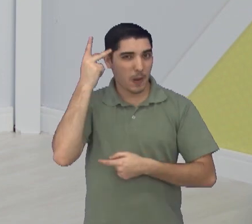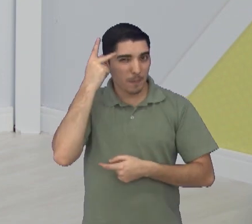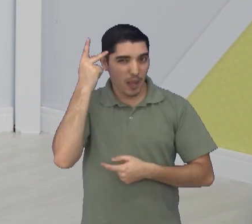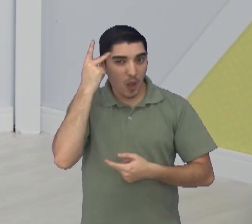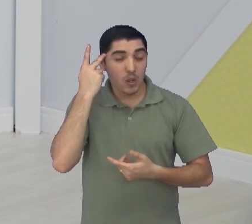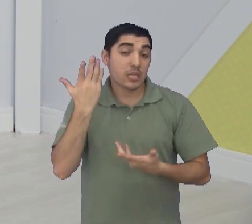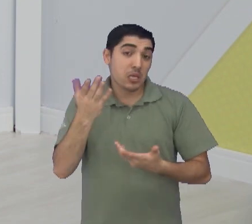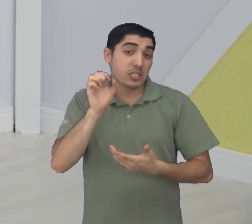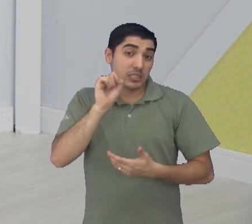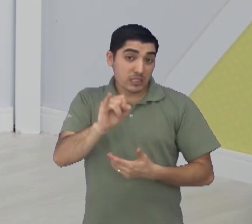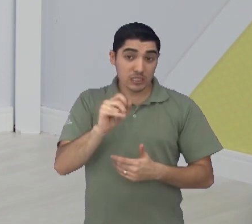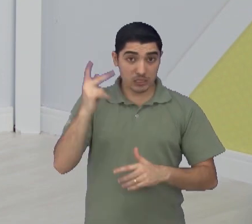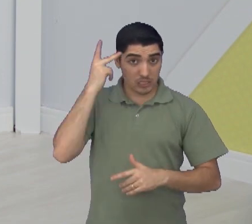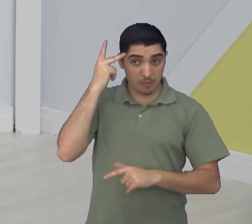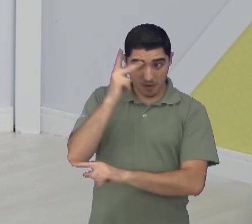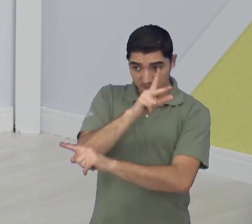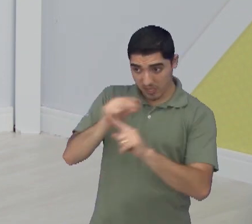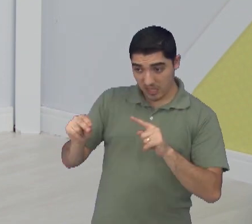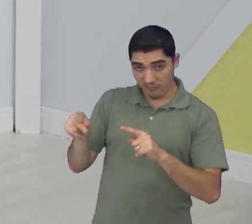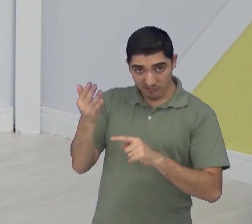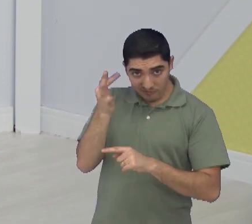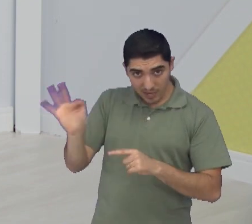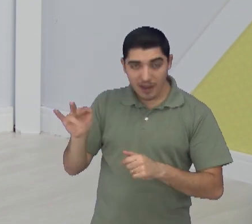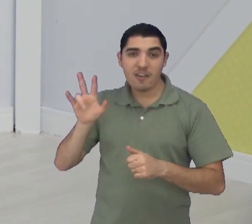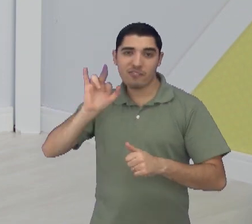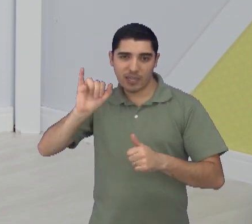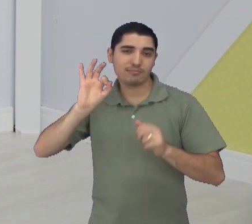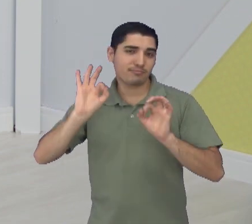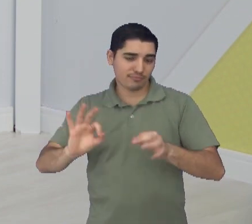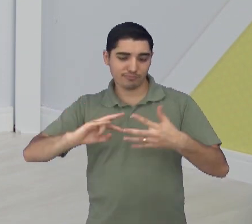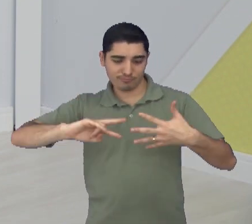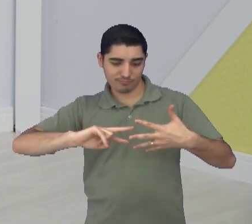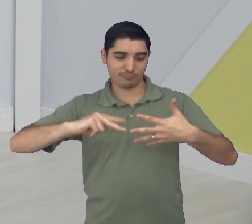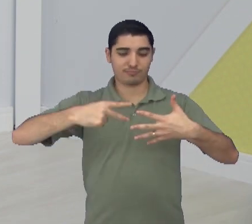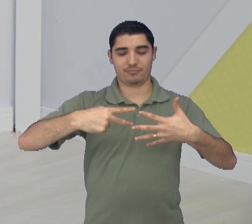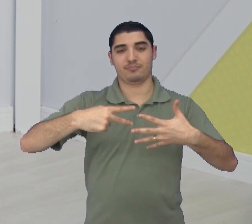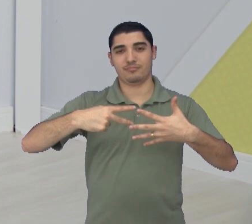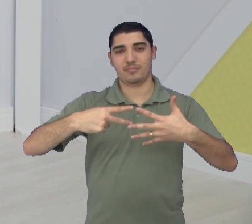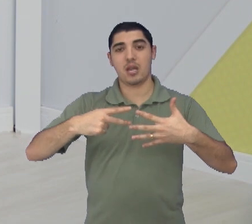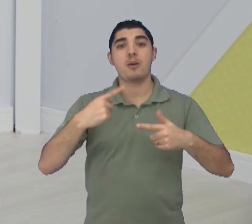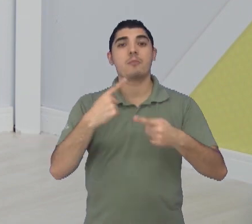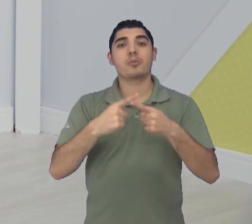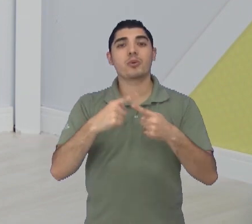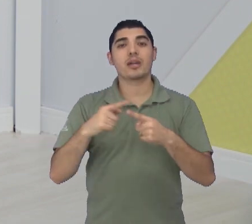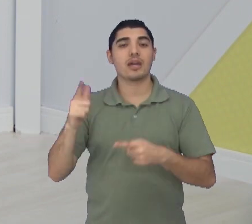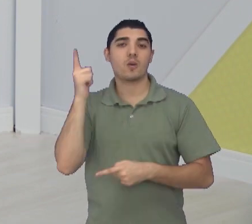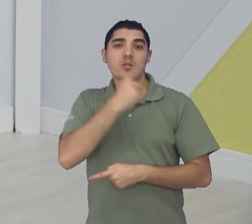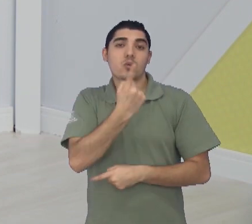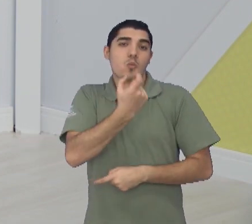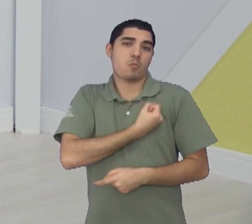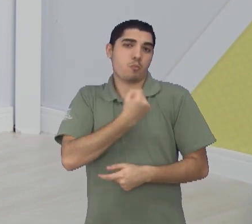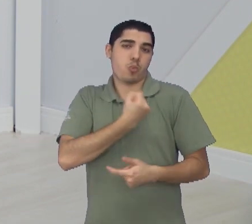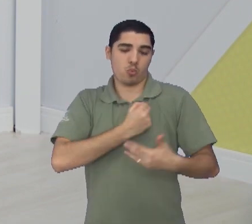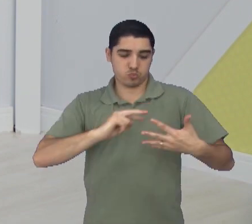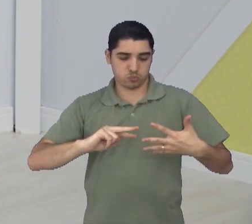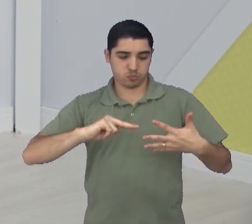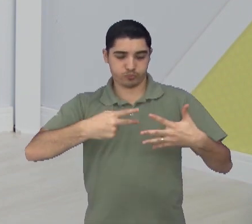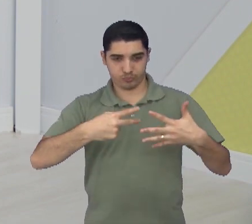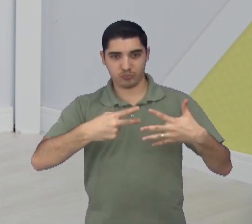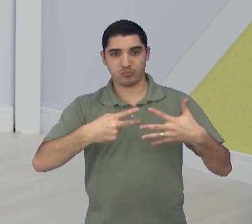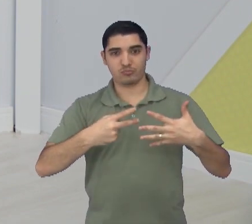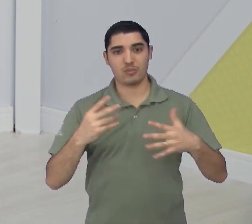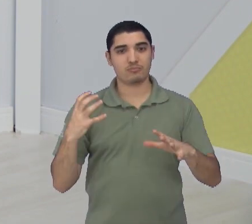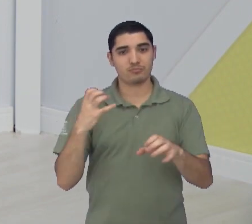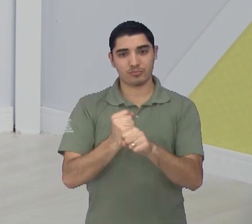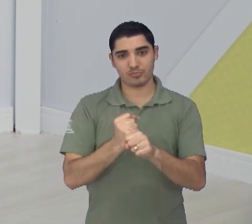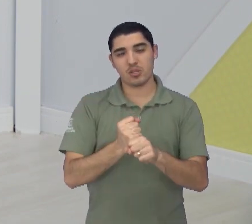aconteça, mesmo que São Paulo vença, Franca vai passar o São José, porque mesmo perdendo, o Franca vai somar mais um ponto e aí, ó, vai ficar com 12 pontos,